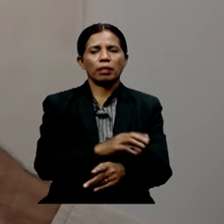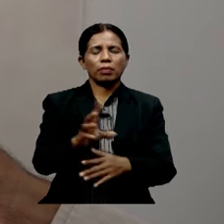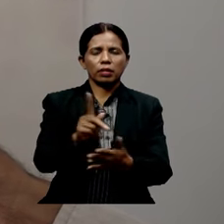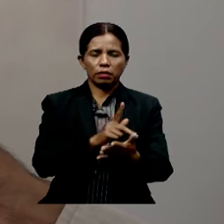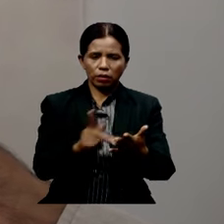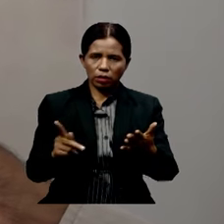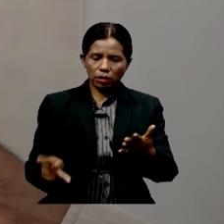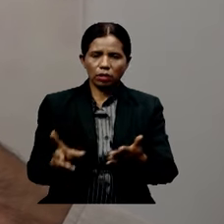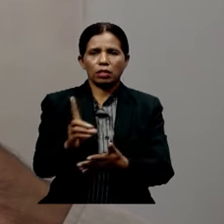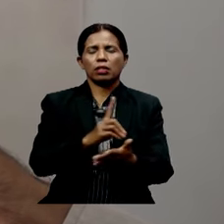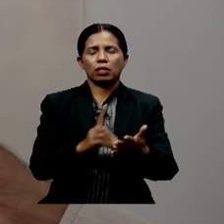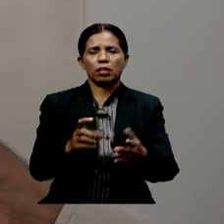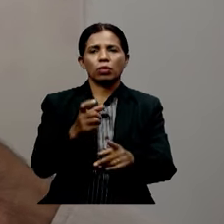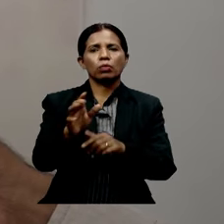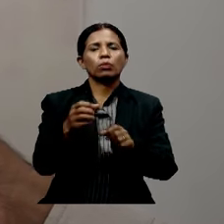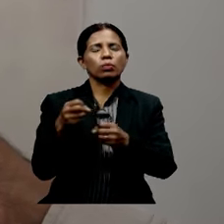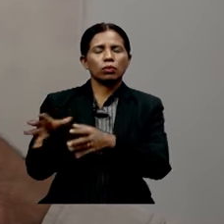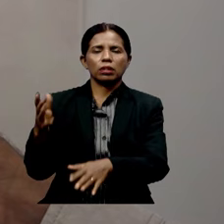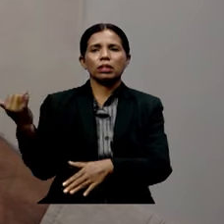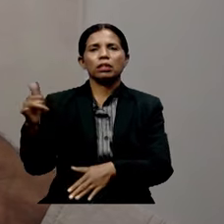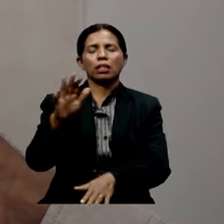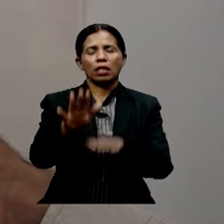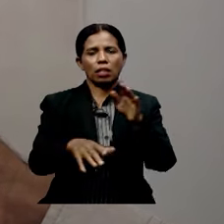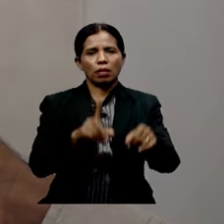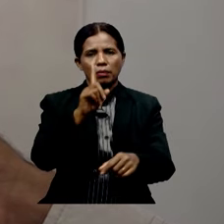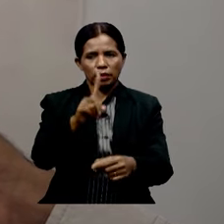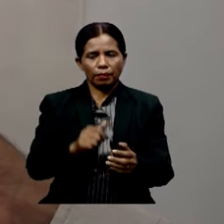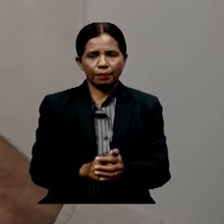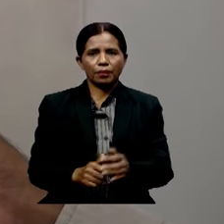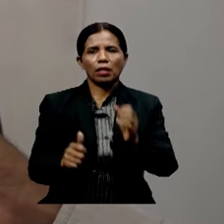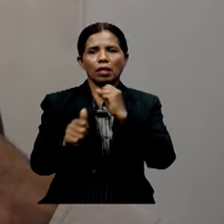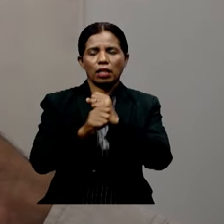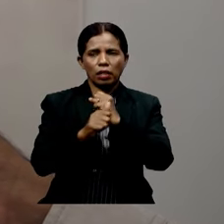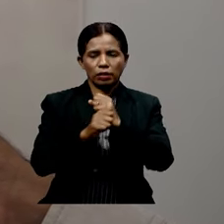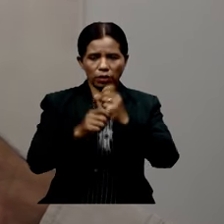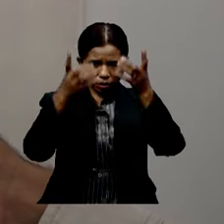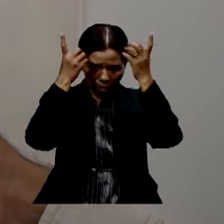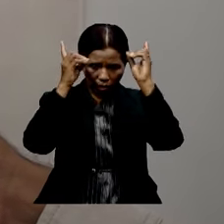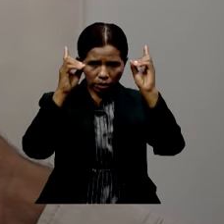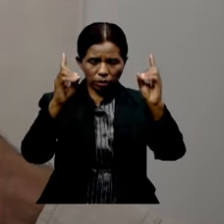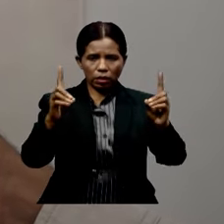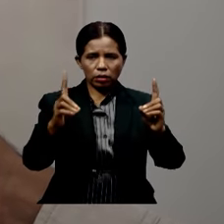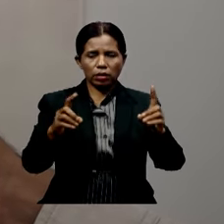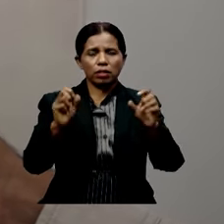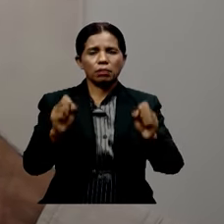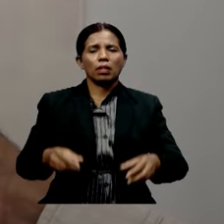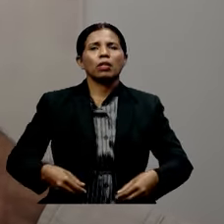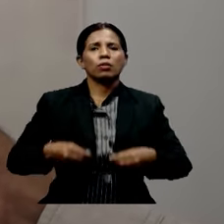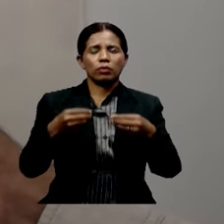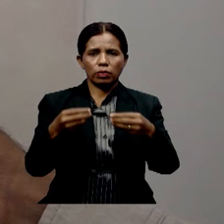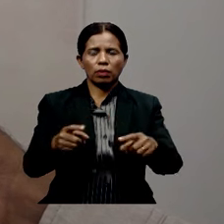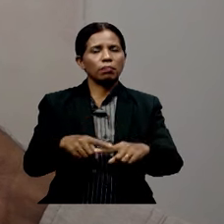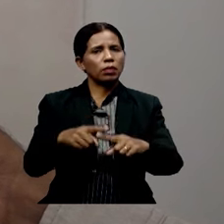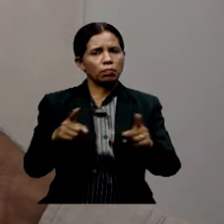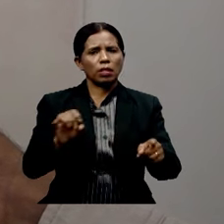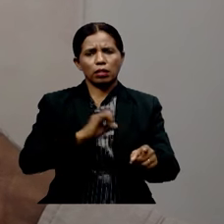o husi kela sira la o mesak tet tamane asaung decision pastoral ira makse bele foti mai be hanson